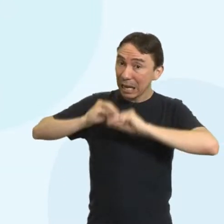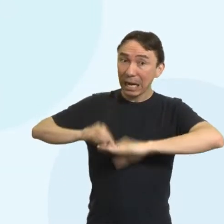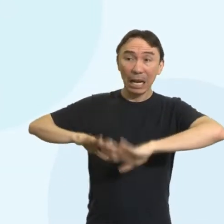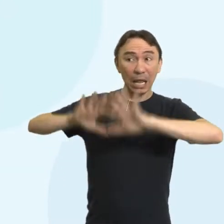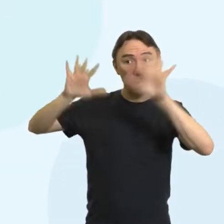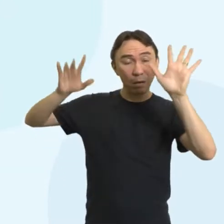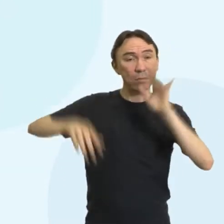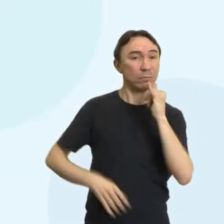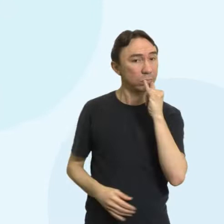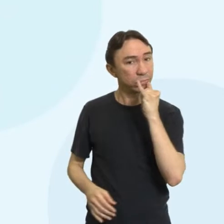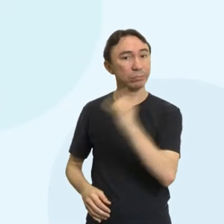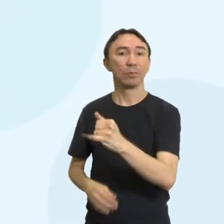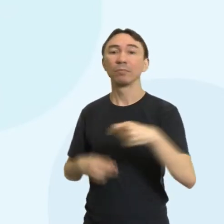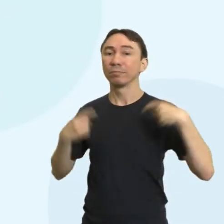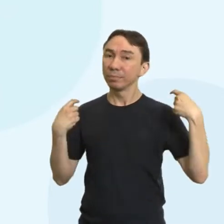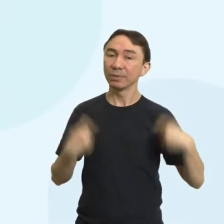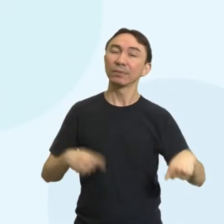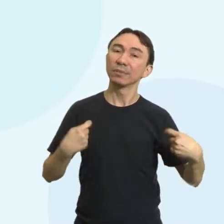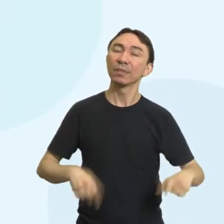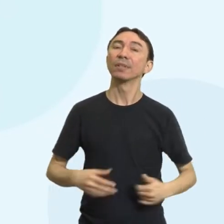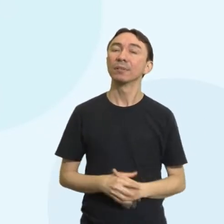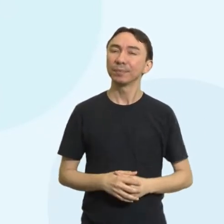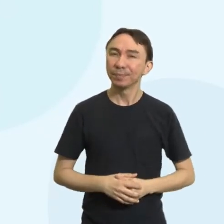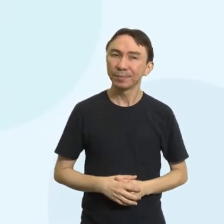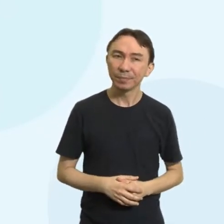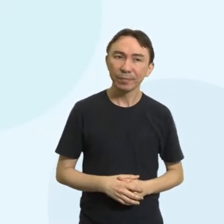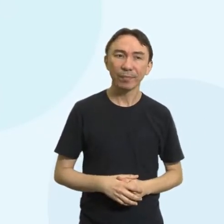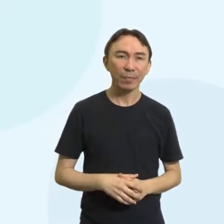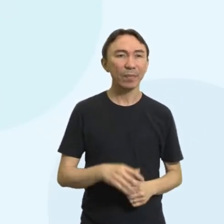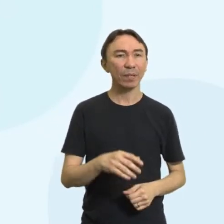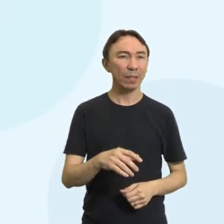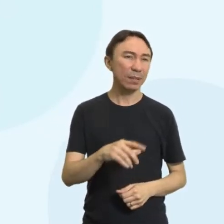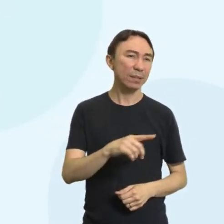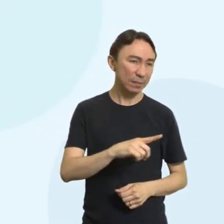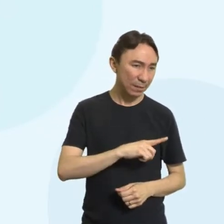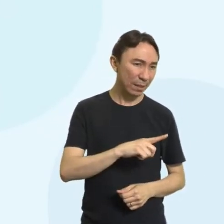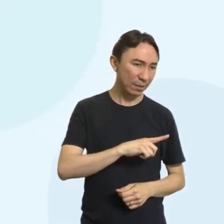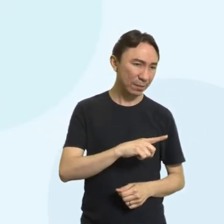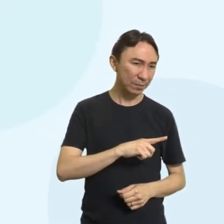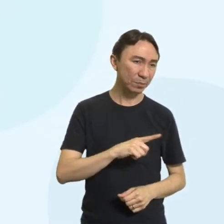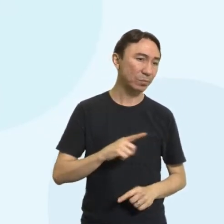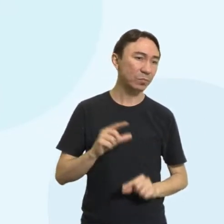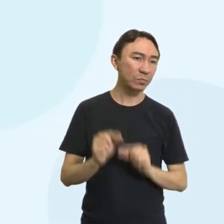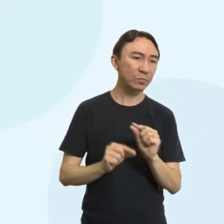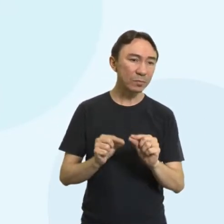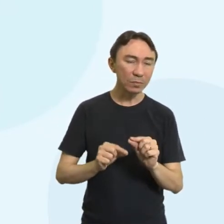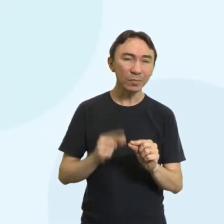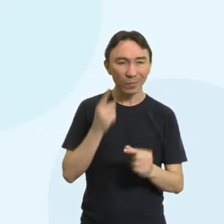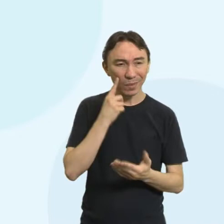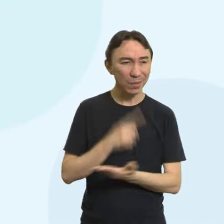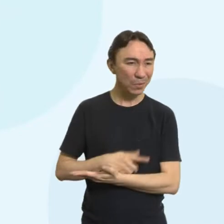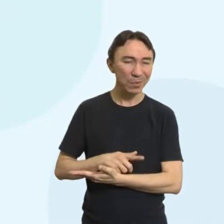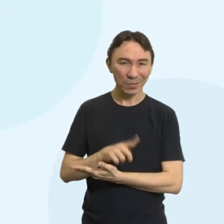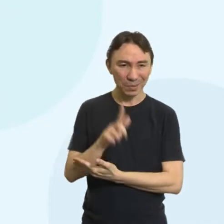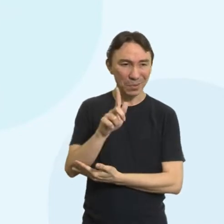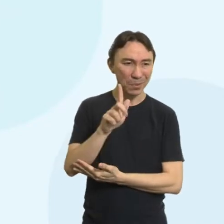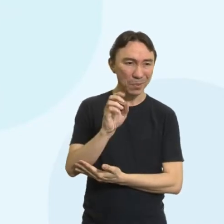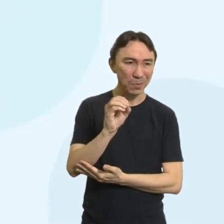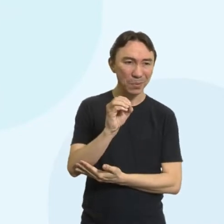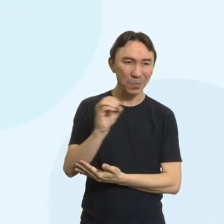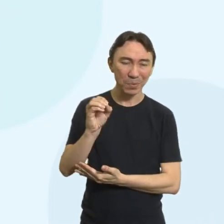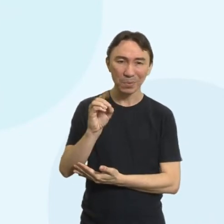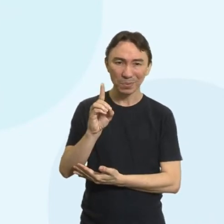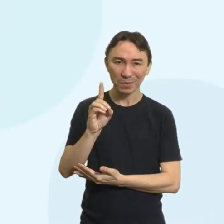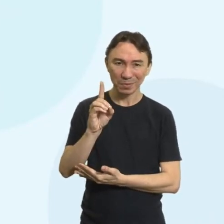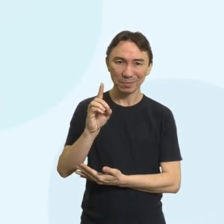leitura. Eu trago aí, então, o Goodman, né, que vai falar sobre os propósitos da leitura. Ele divide